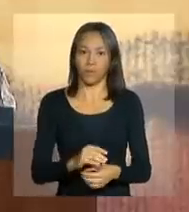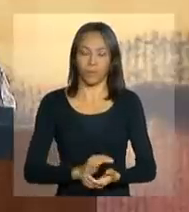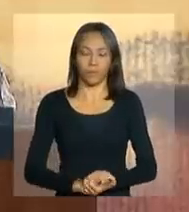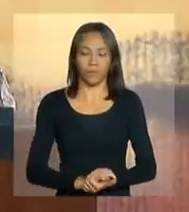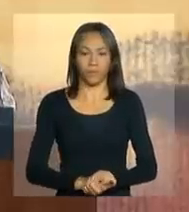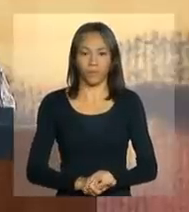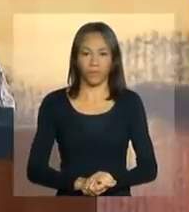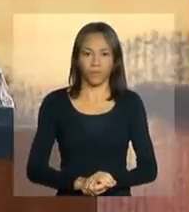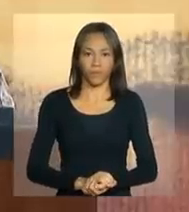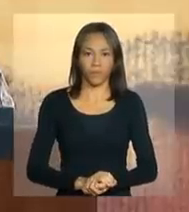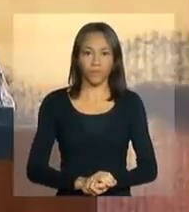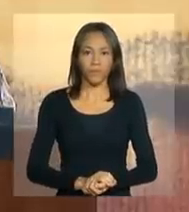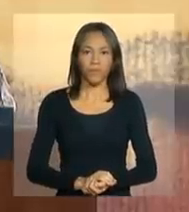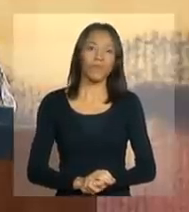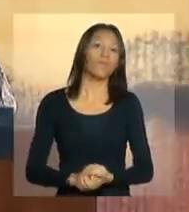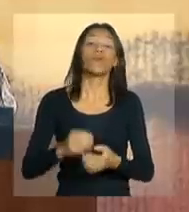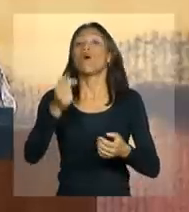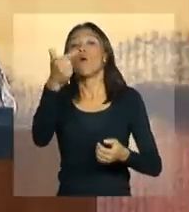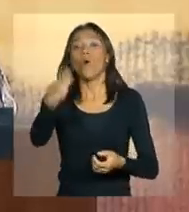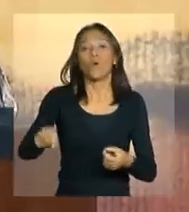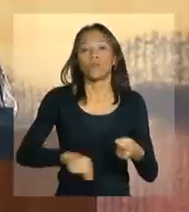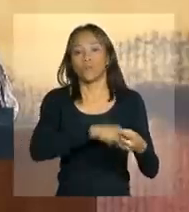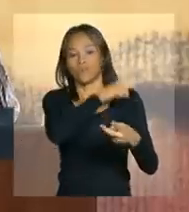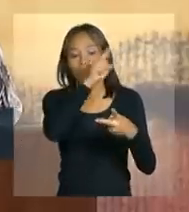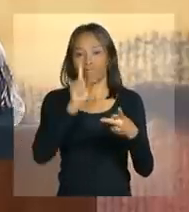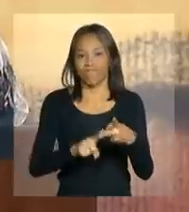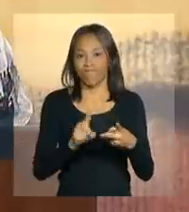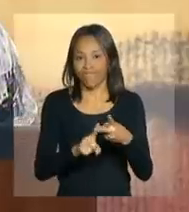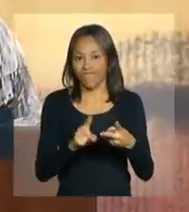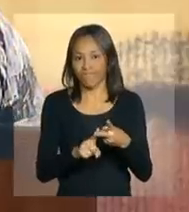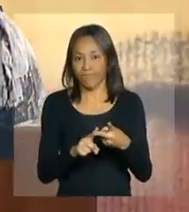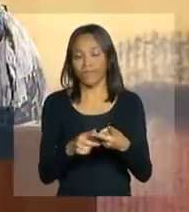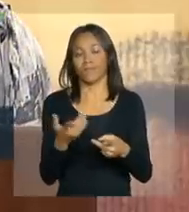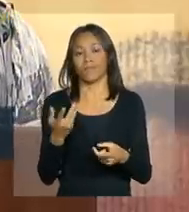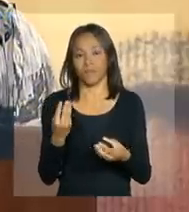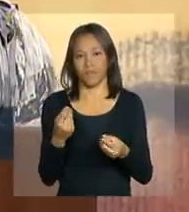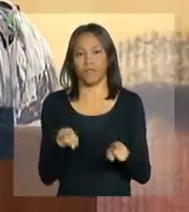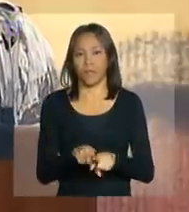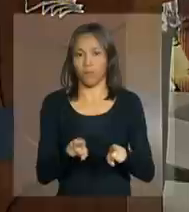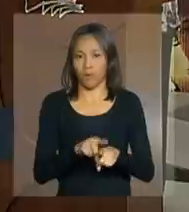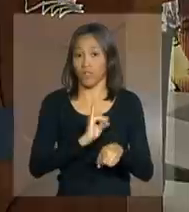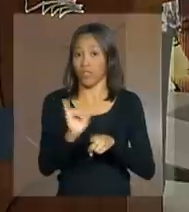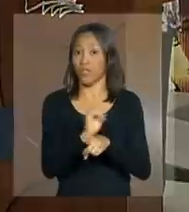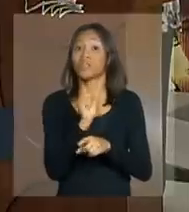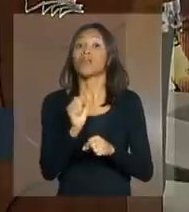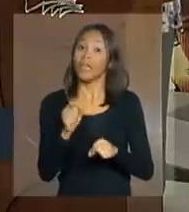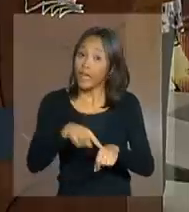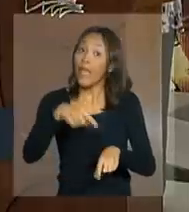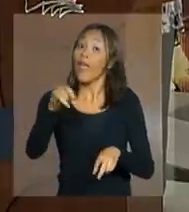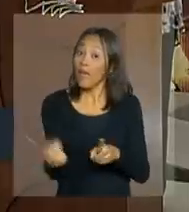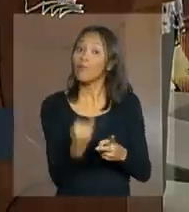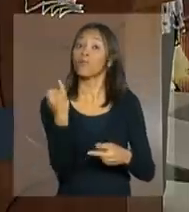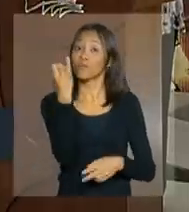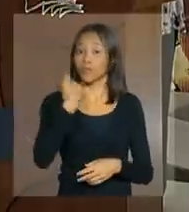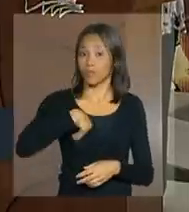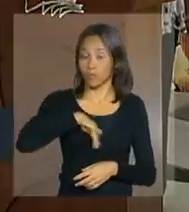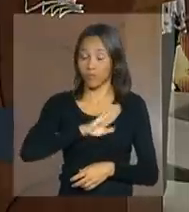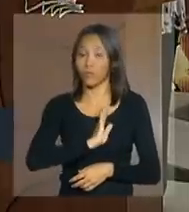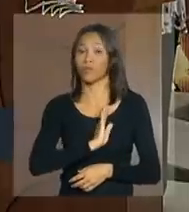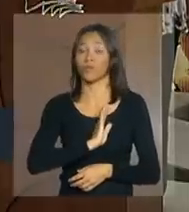brasileira a segunda ordem de iniciativa também extremamente importante para